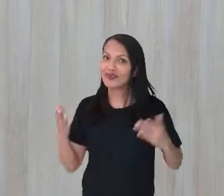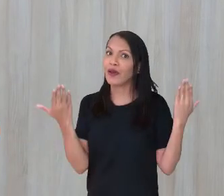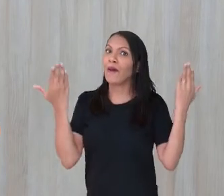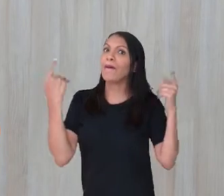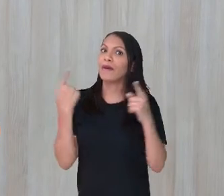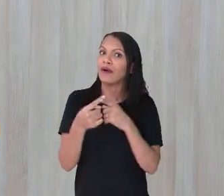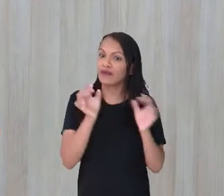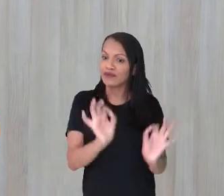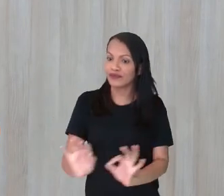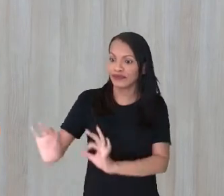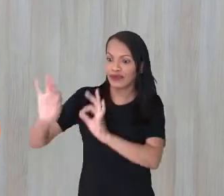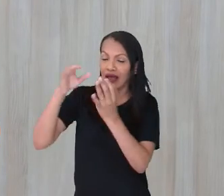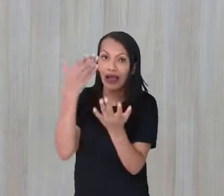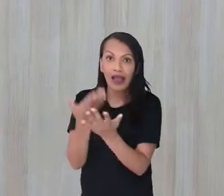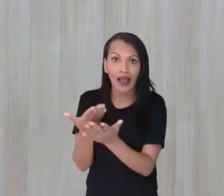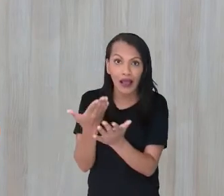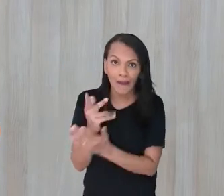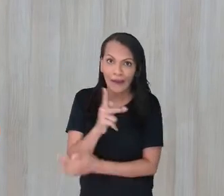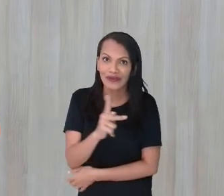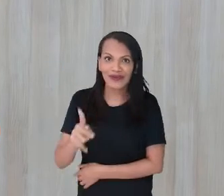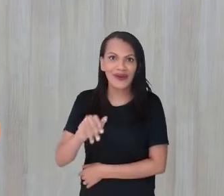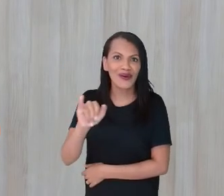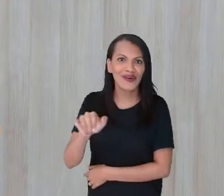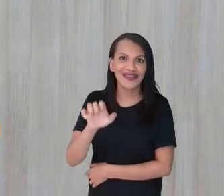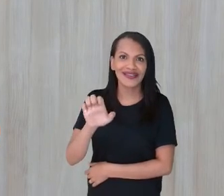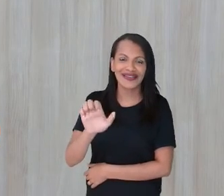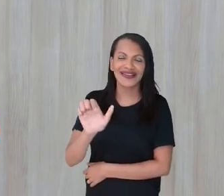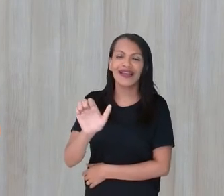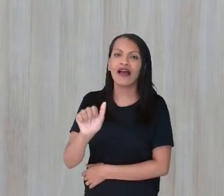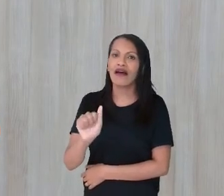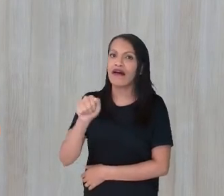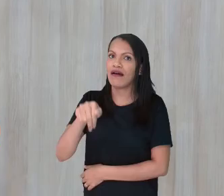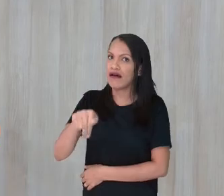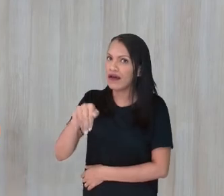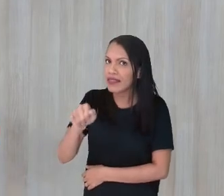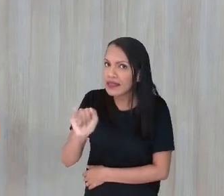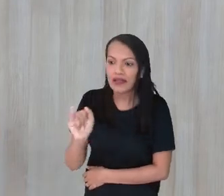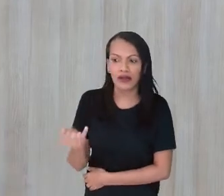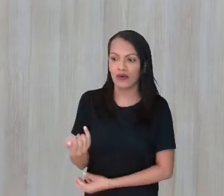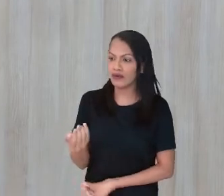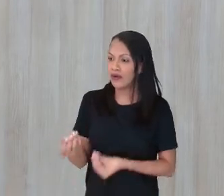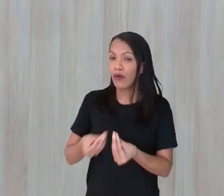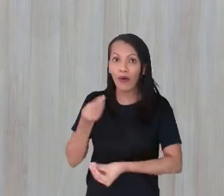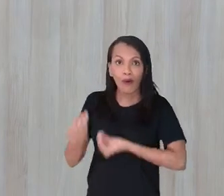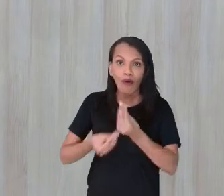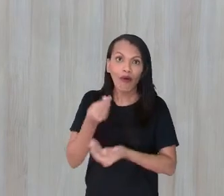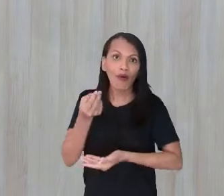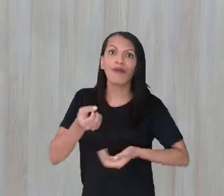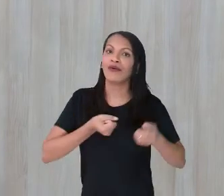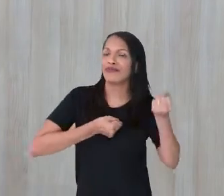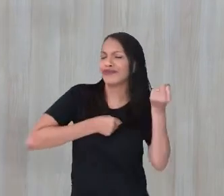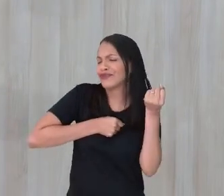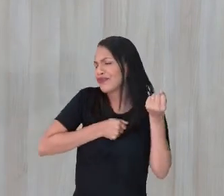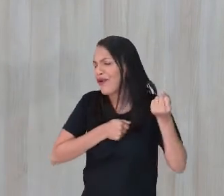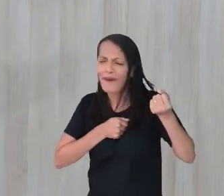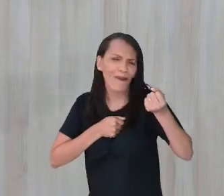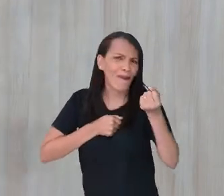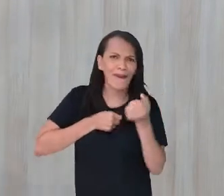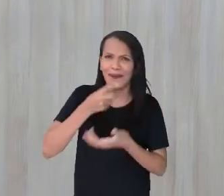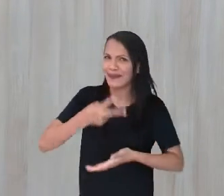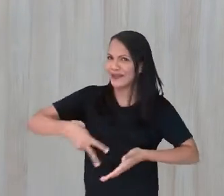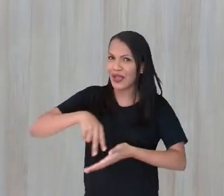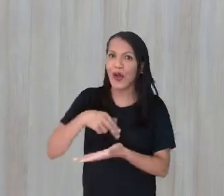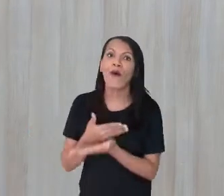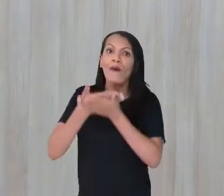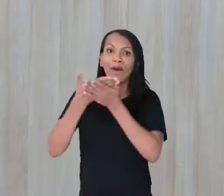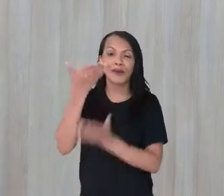acabei de assistir a aula da professora Dini. E não tem como não sair dançando, foi sobre forró. Então eu pensei assim, vou